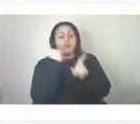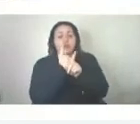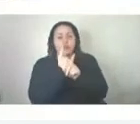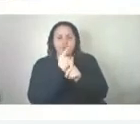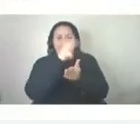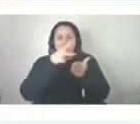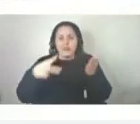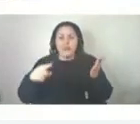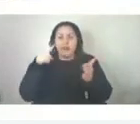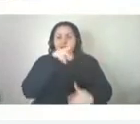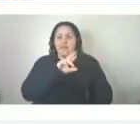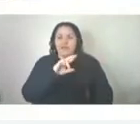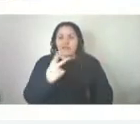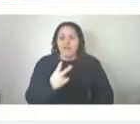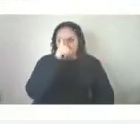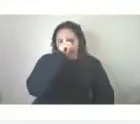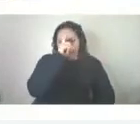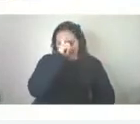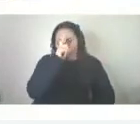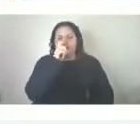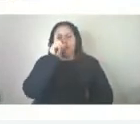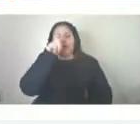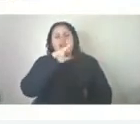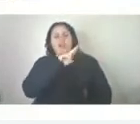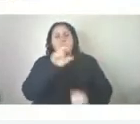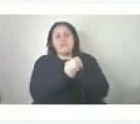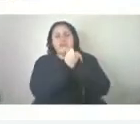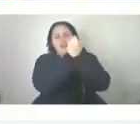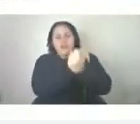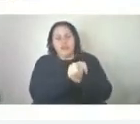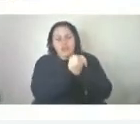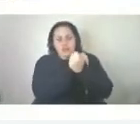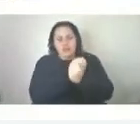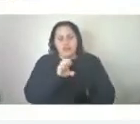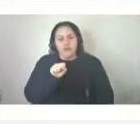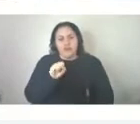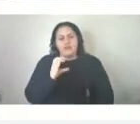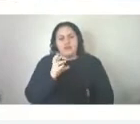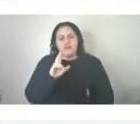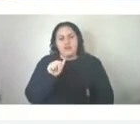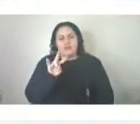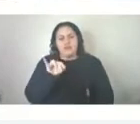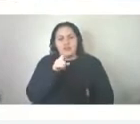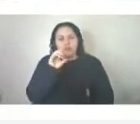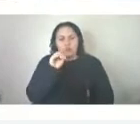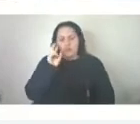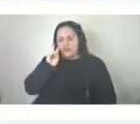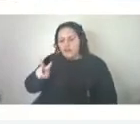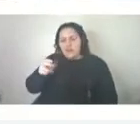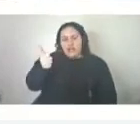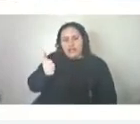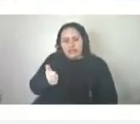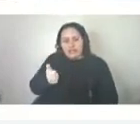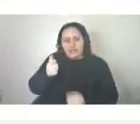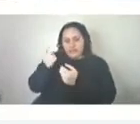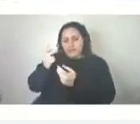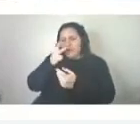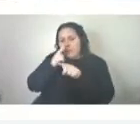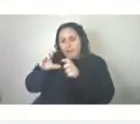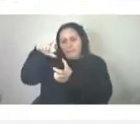Escravidão. Né? Quando eu olhei essa caneta acorrentada, essa caneta preta aí me afetou dessa forma. Pode